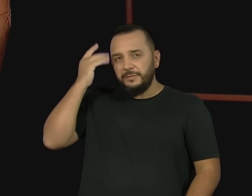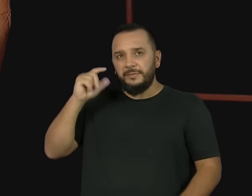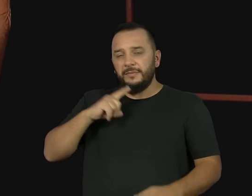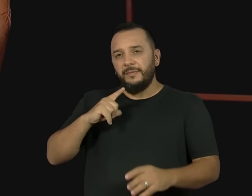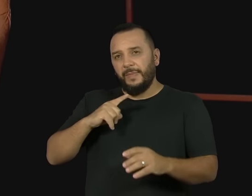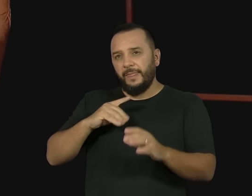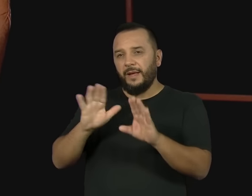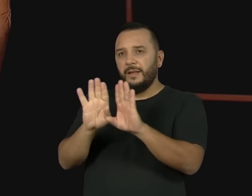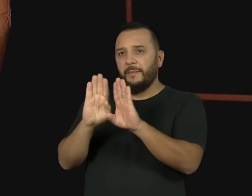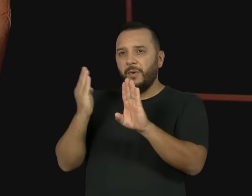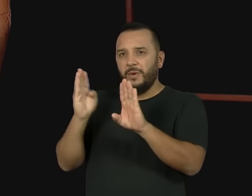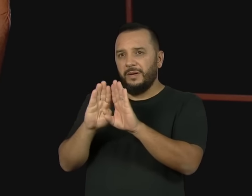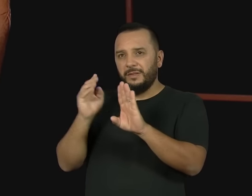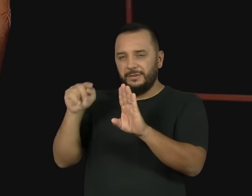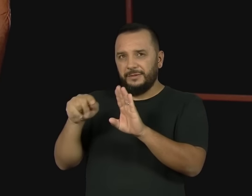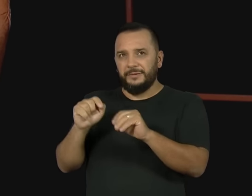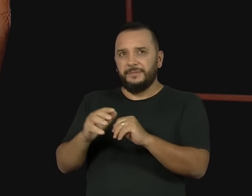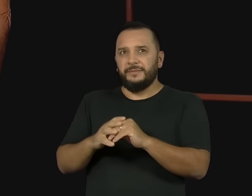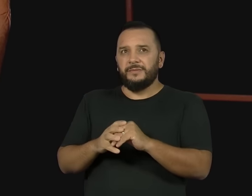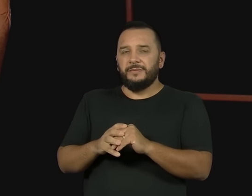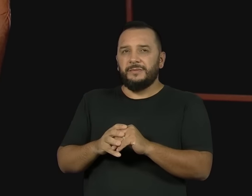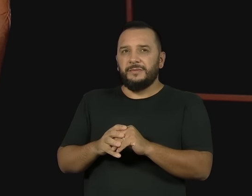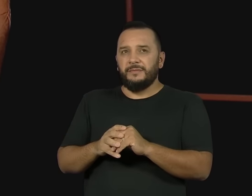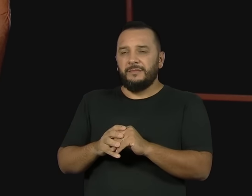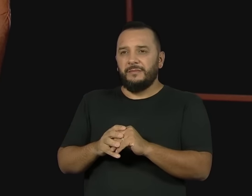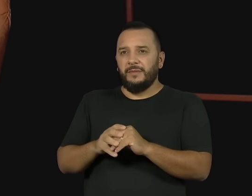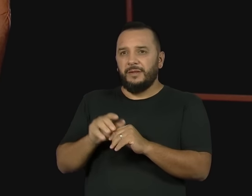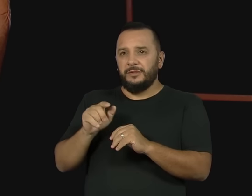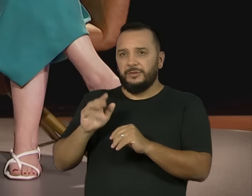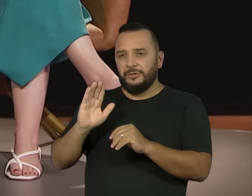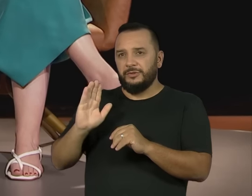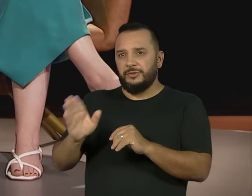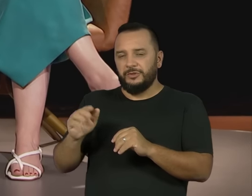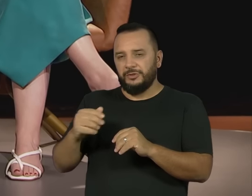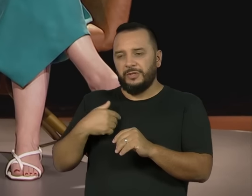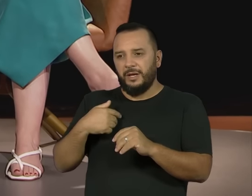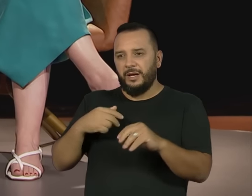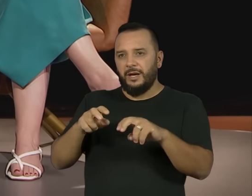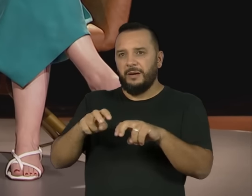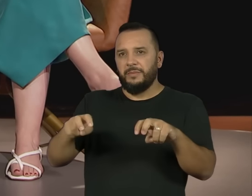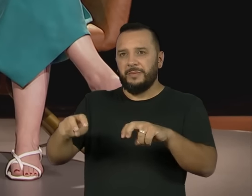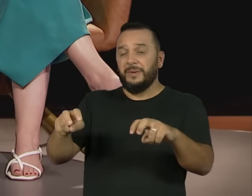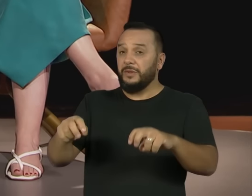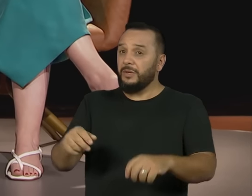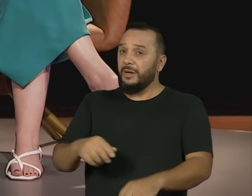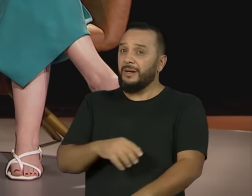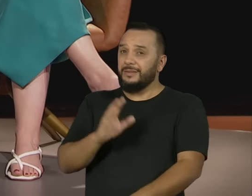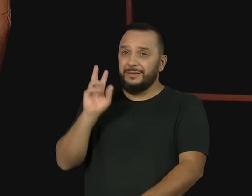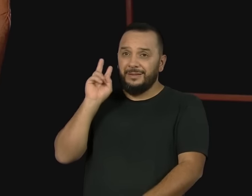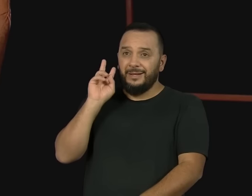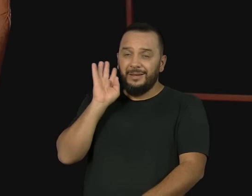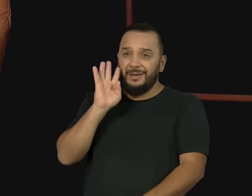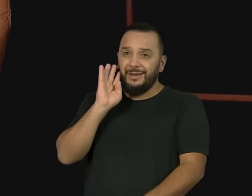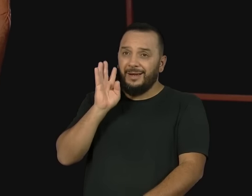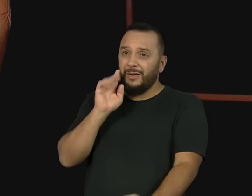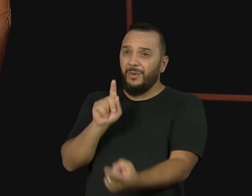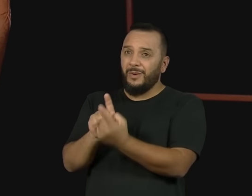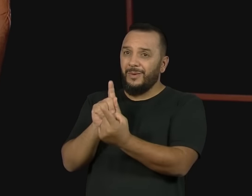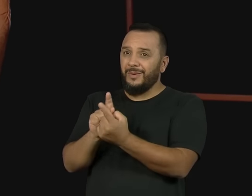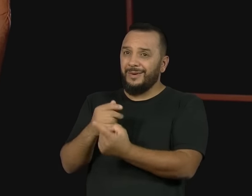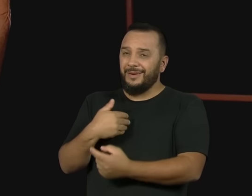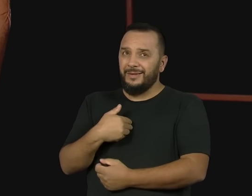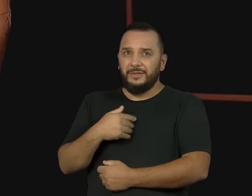da redação. E eu disse, ai que gentil, vocês vieram me cumprimentar.